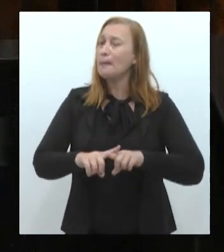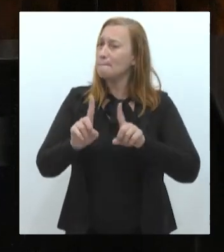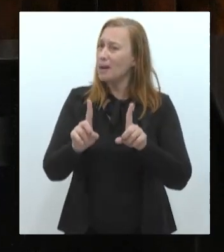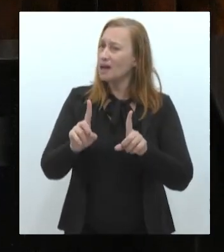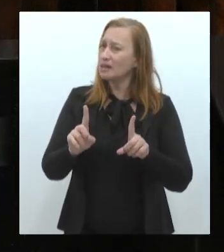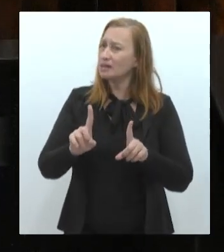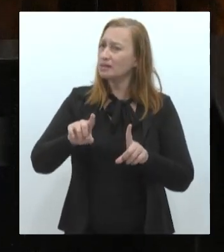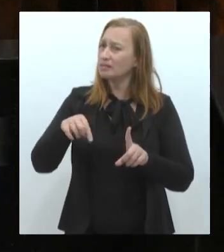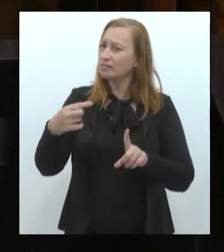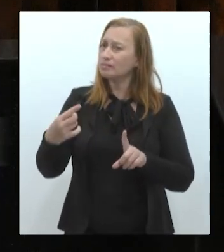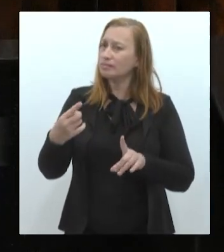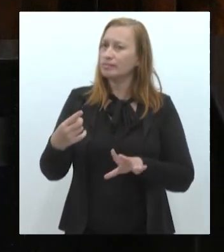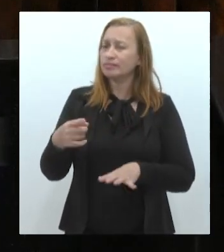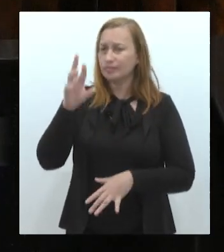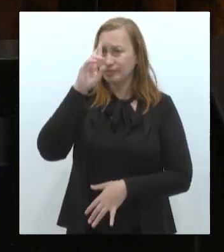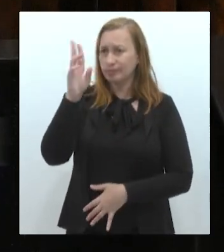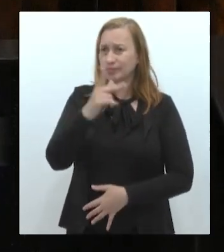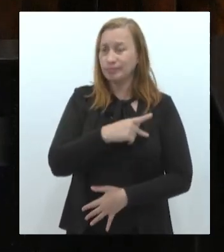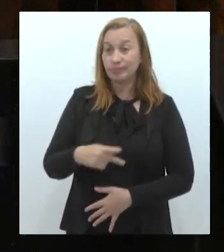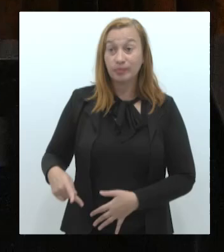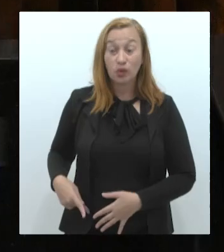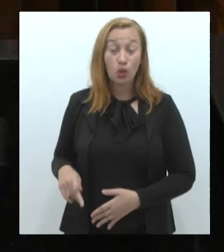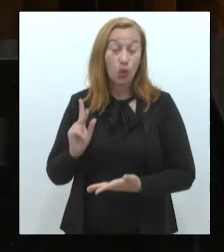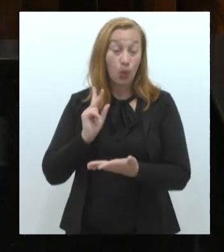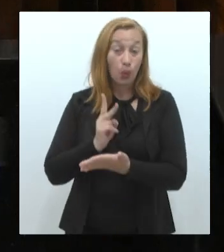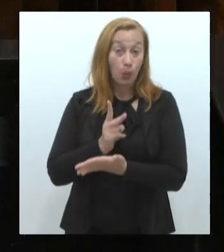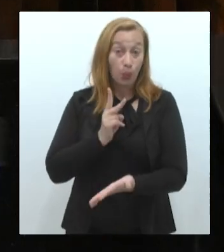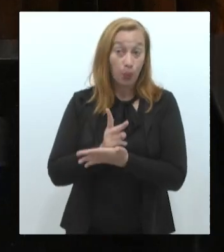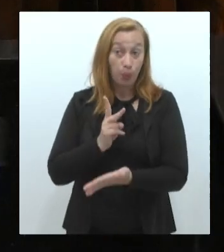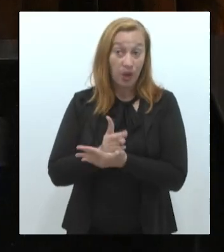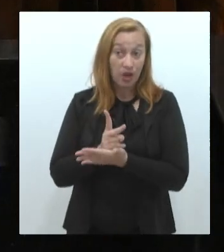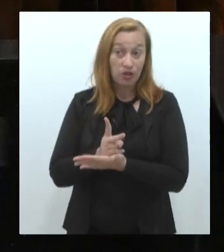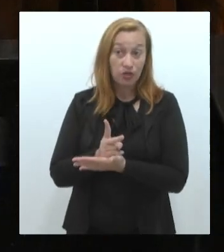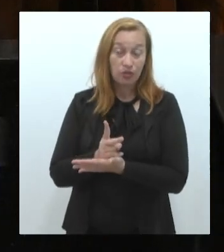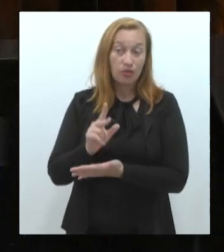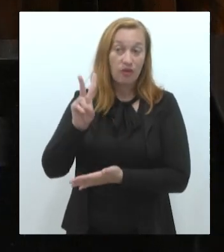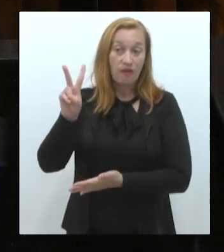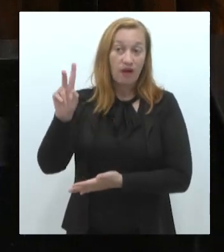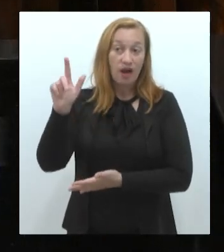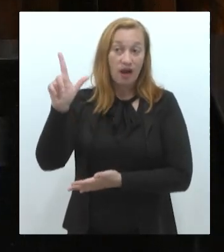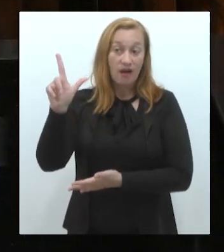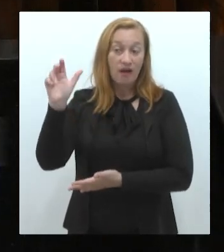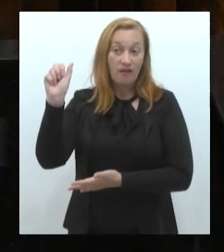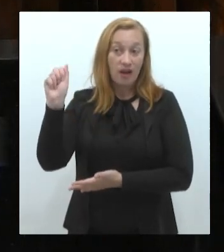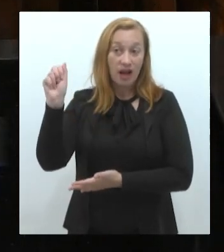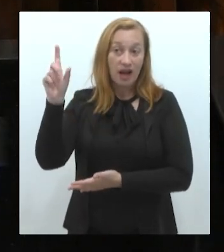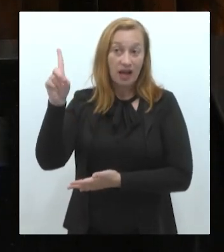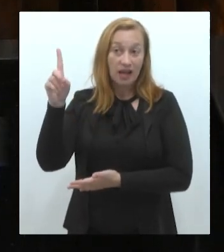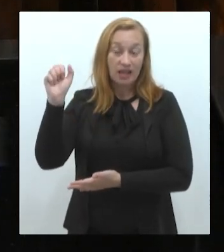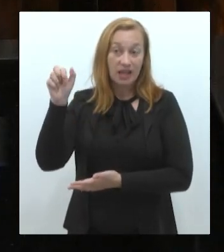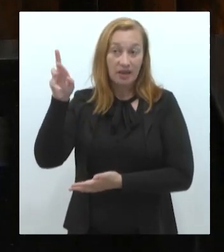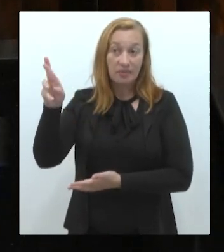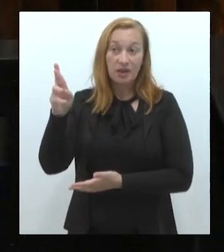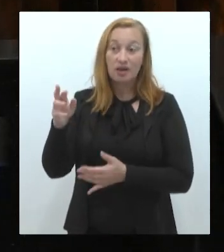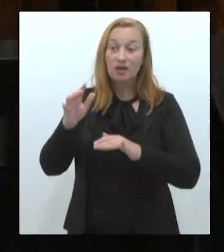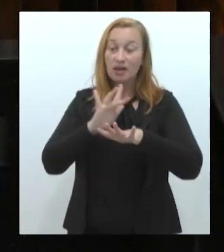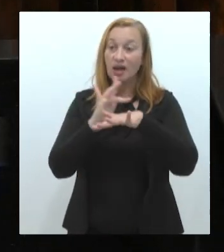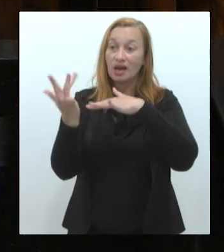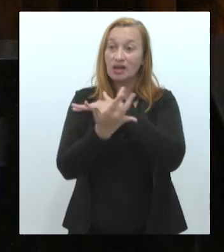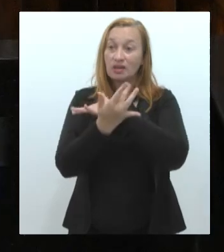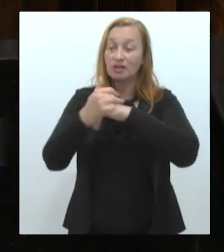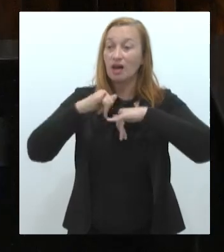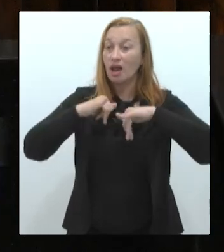tarde, presidente, o mesmo Vladimir Garotinho foi para as redes sociais me